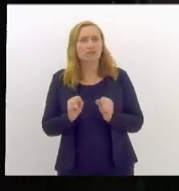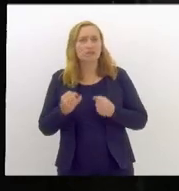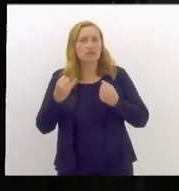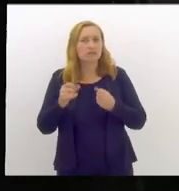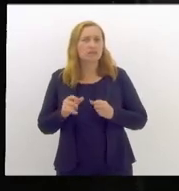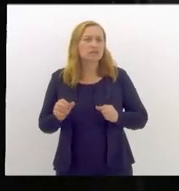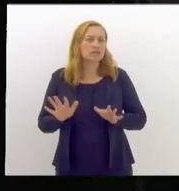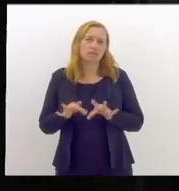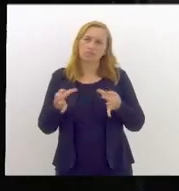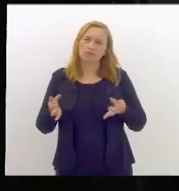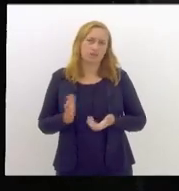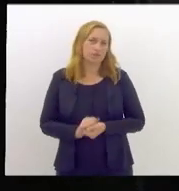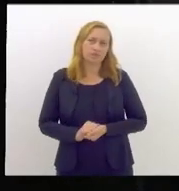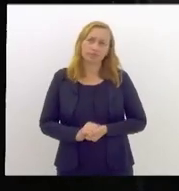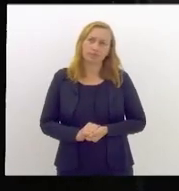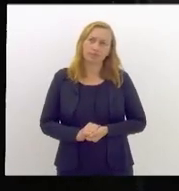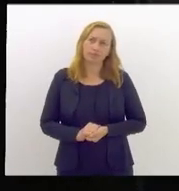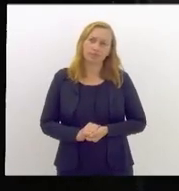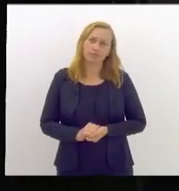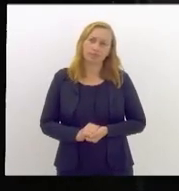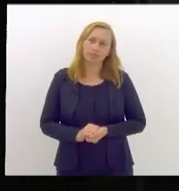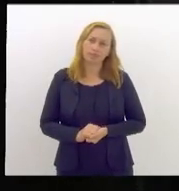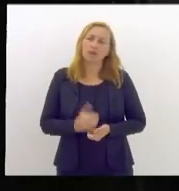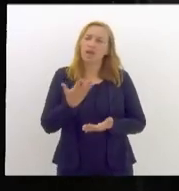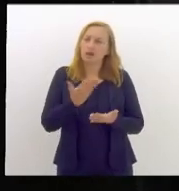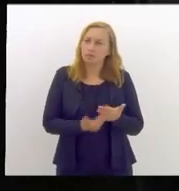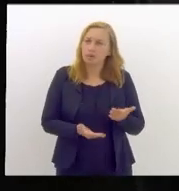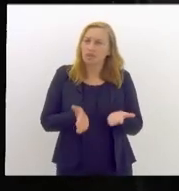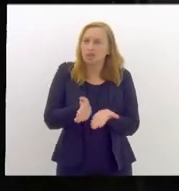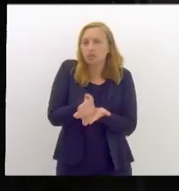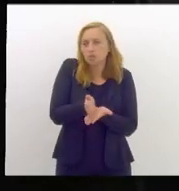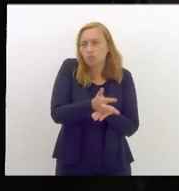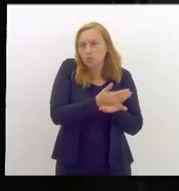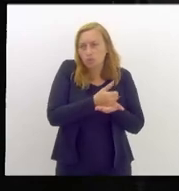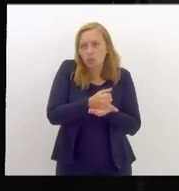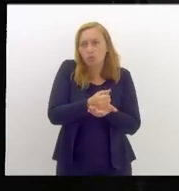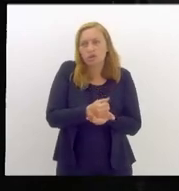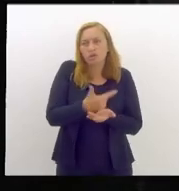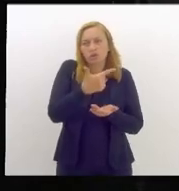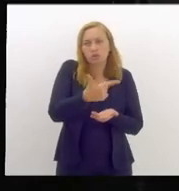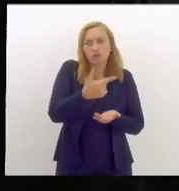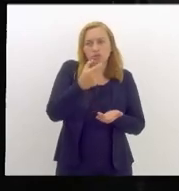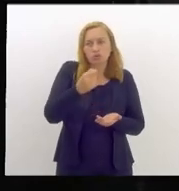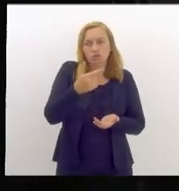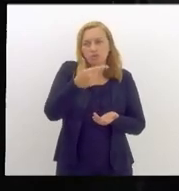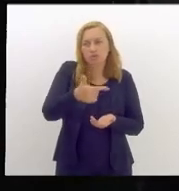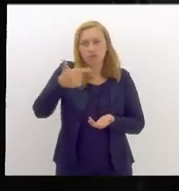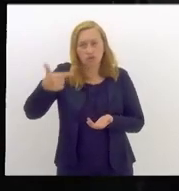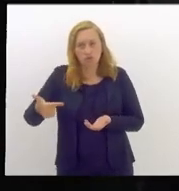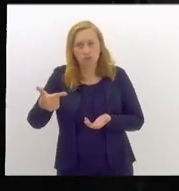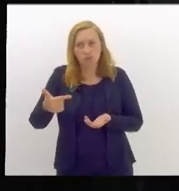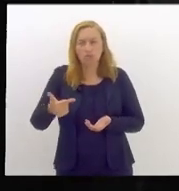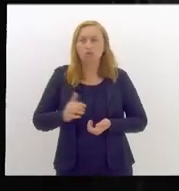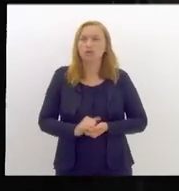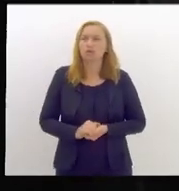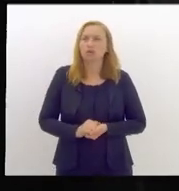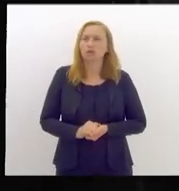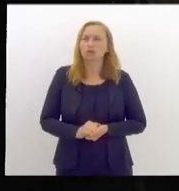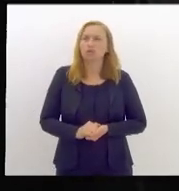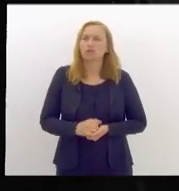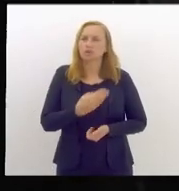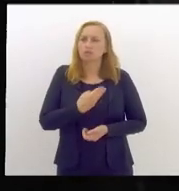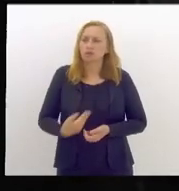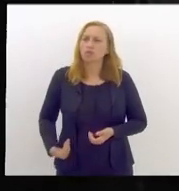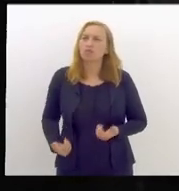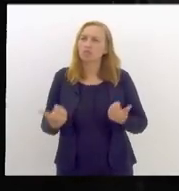uma razão muito simples falam as perdas acumuladas em 2022 o alto Escalão tem que ter